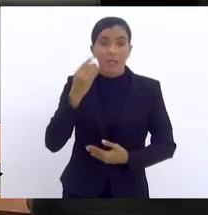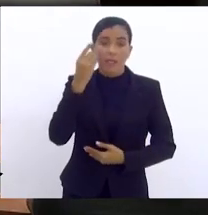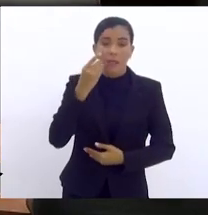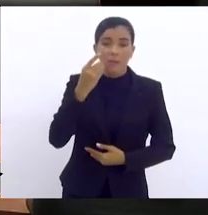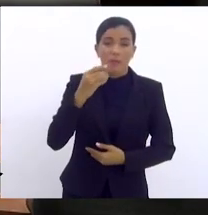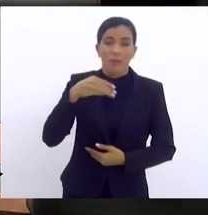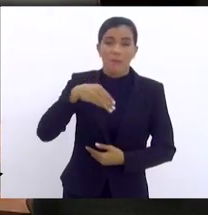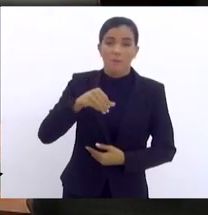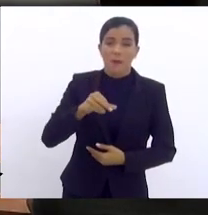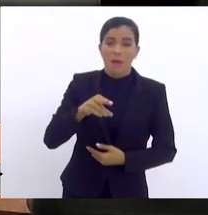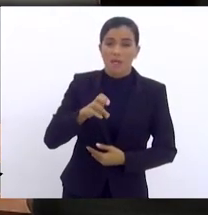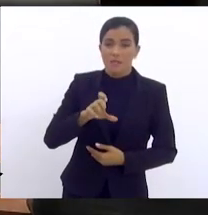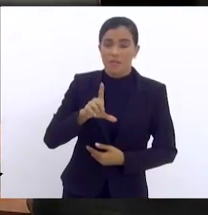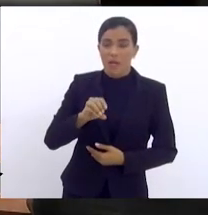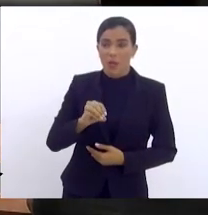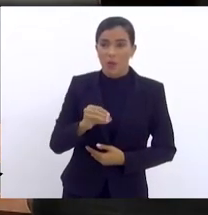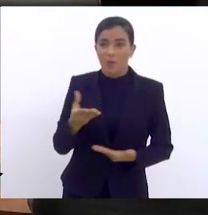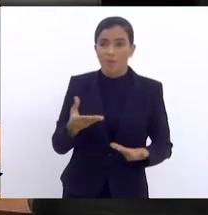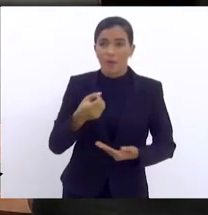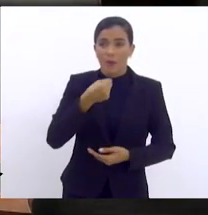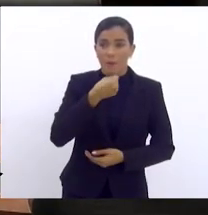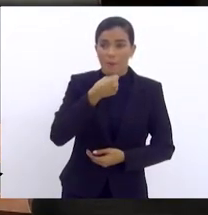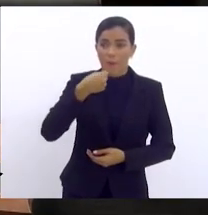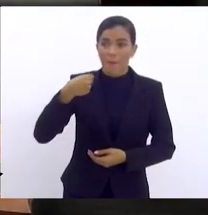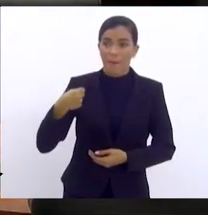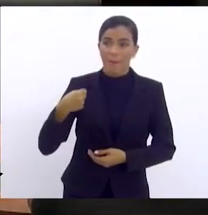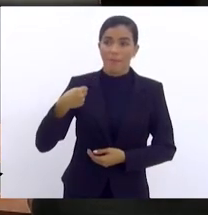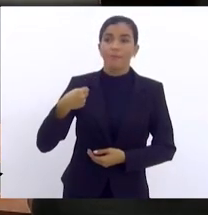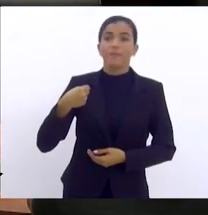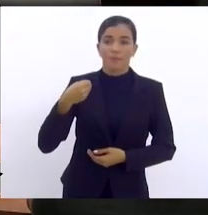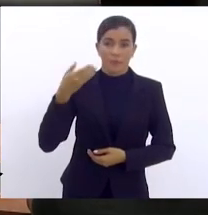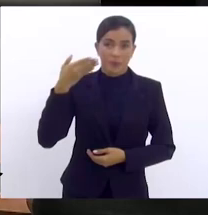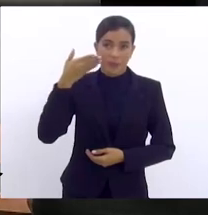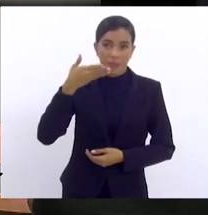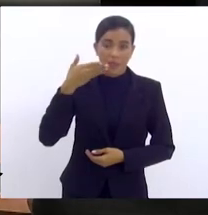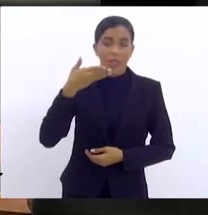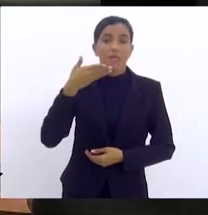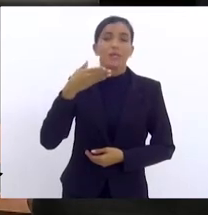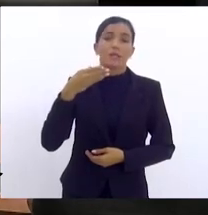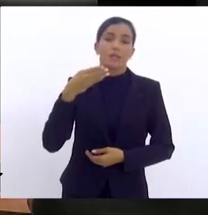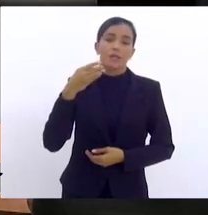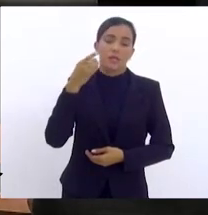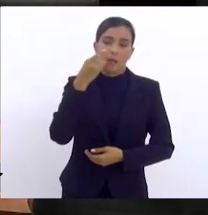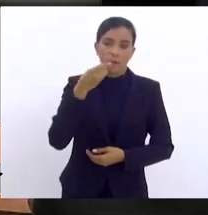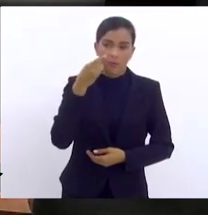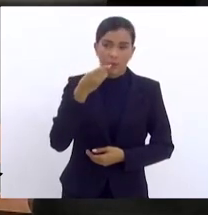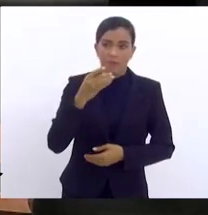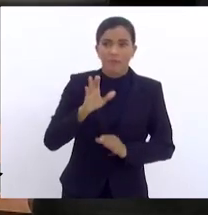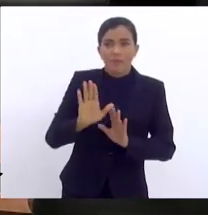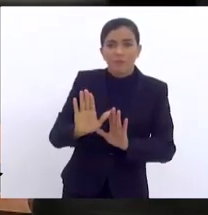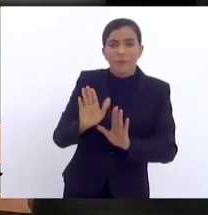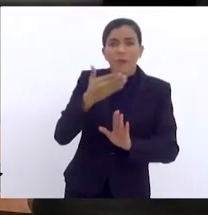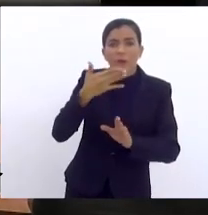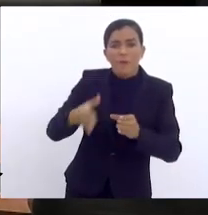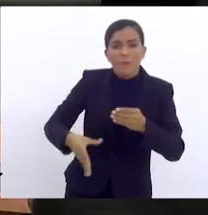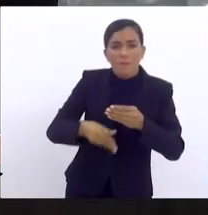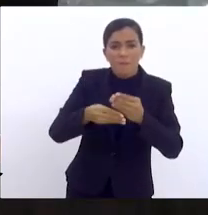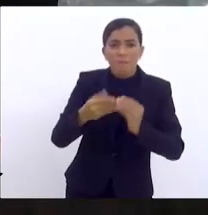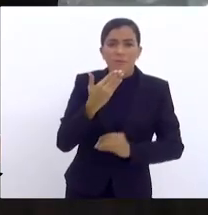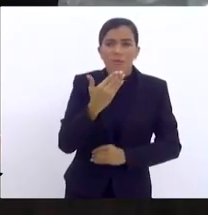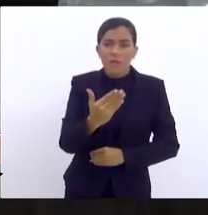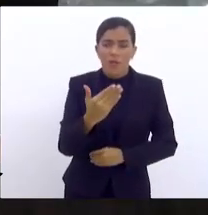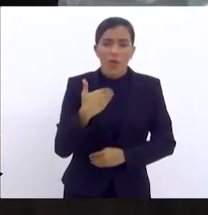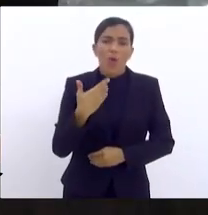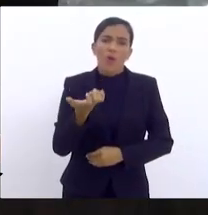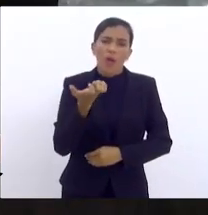Dino passo então a palavra para que os senhores deputados possam fazer suas considerações finais eu só pedir uma coisa tem um vídeo aí